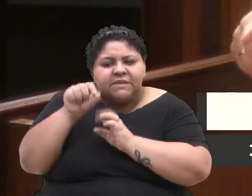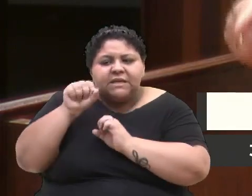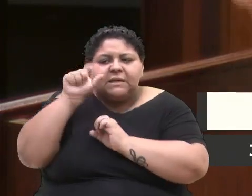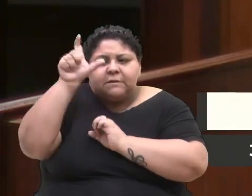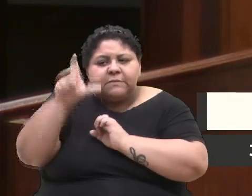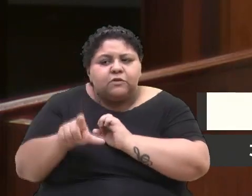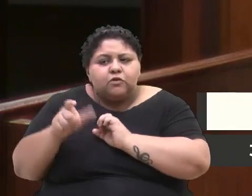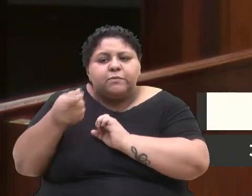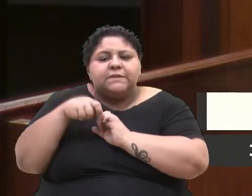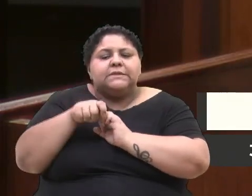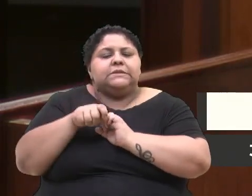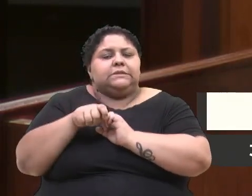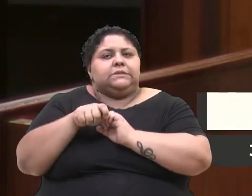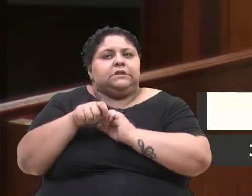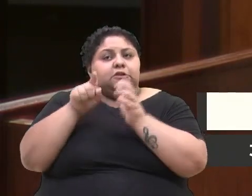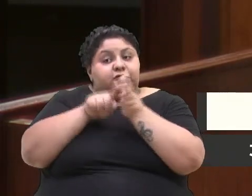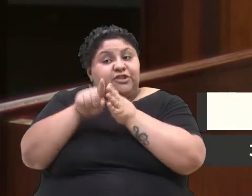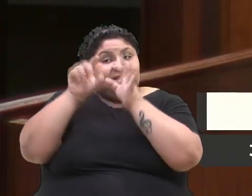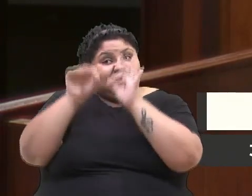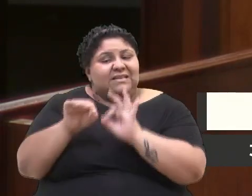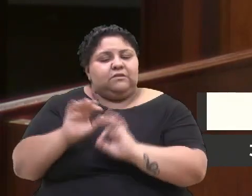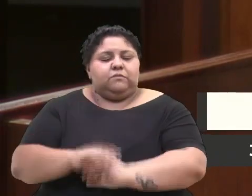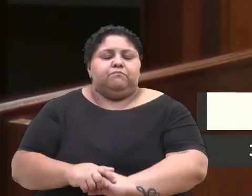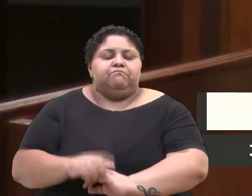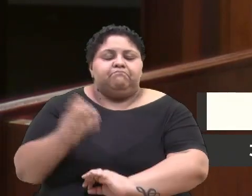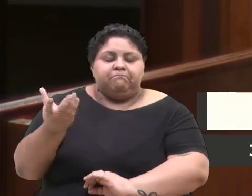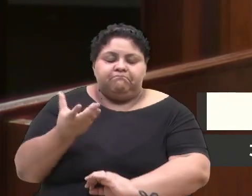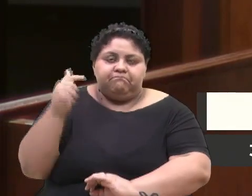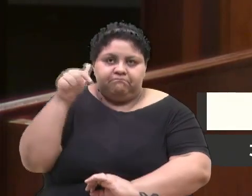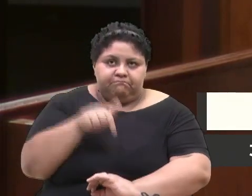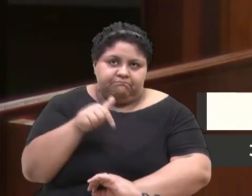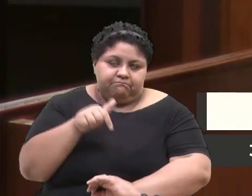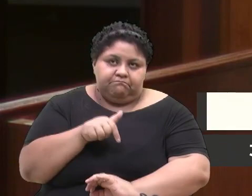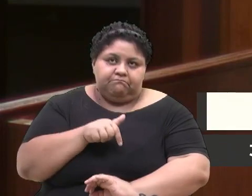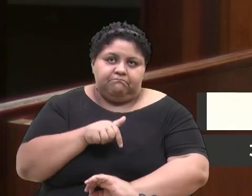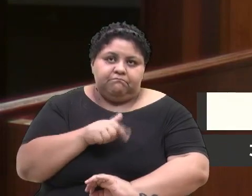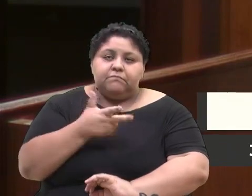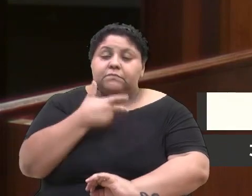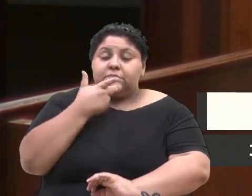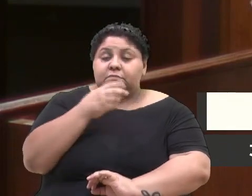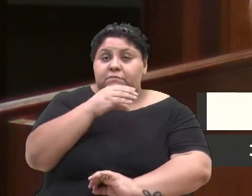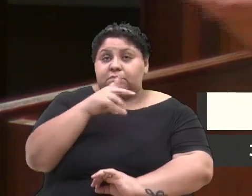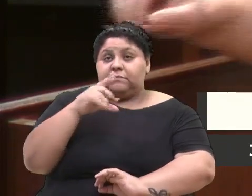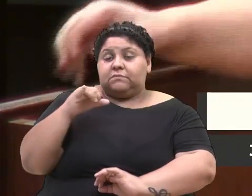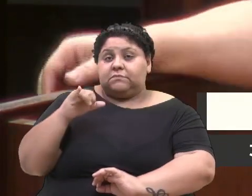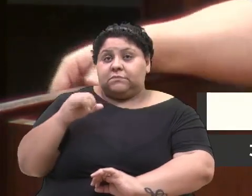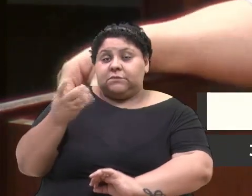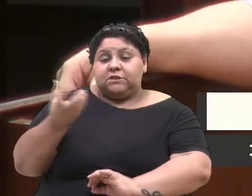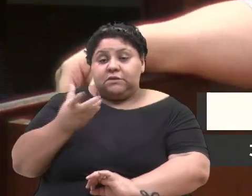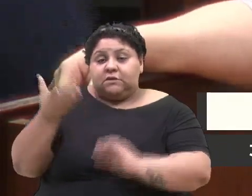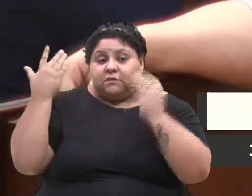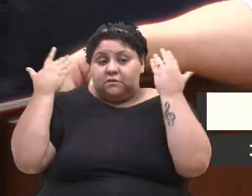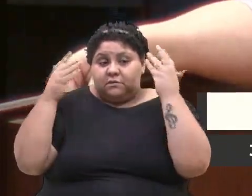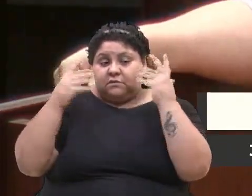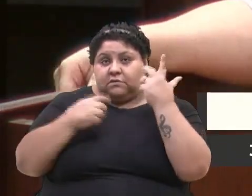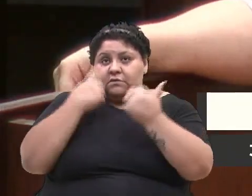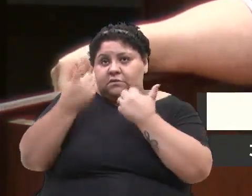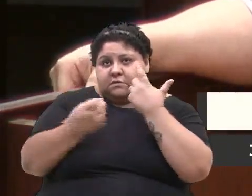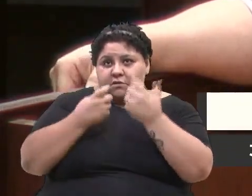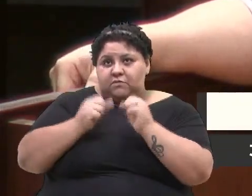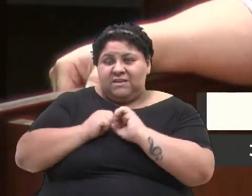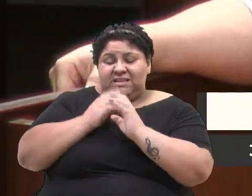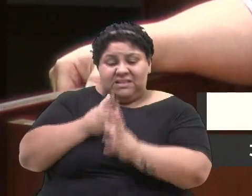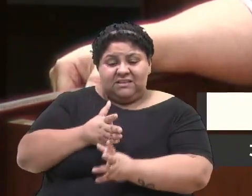investigado. E quero, aqui, porque estamos falando da CPI, quero parabenizar algumas